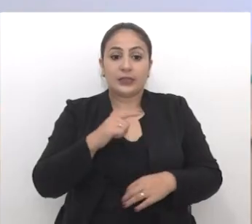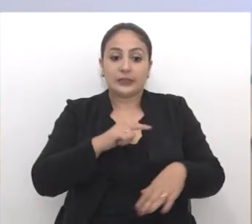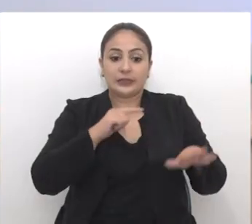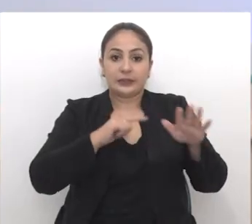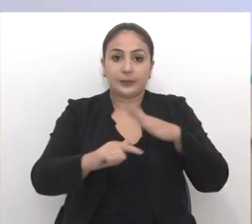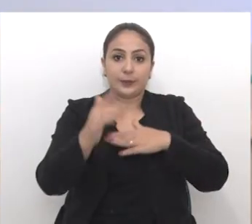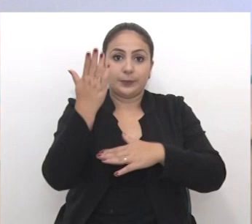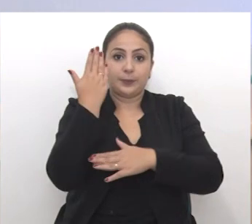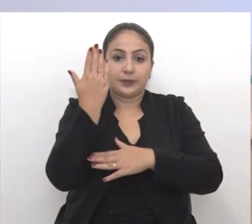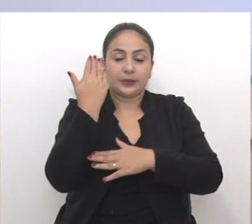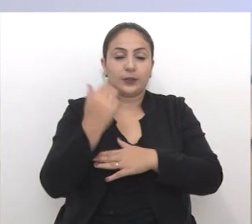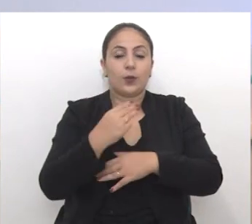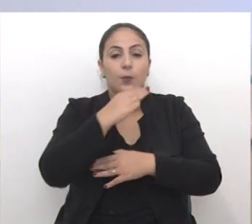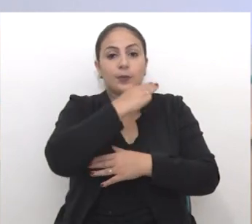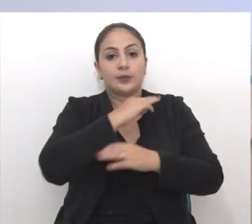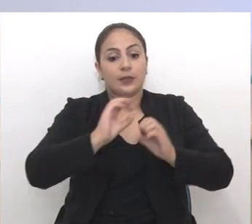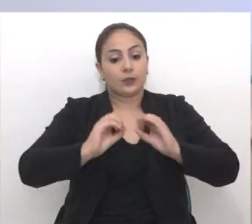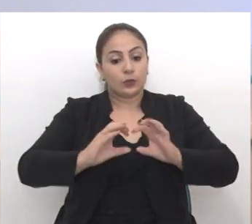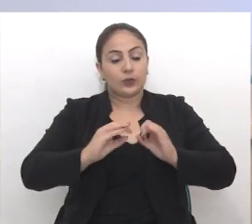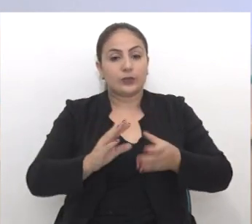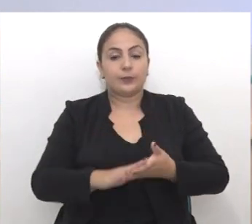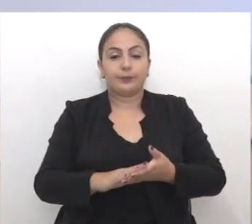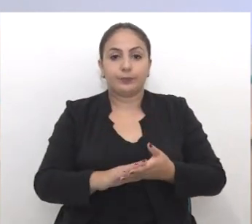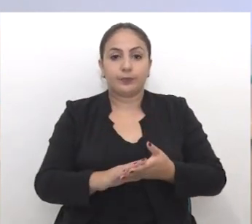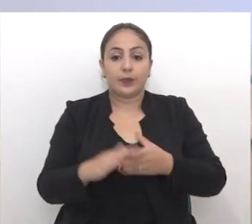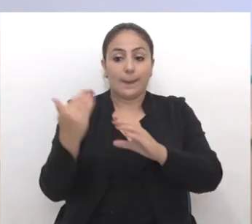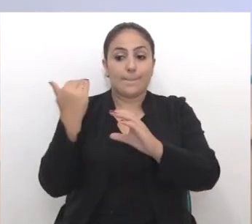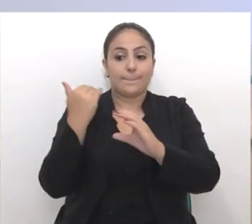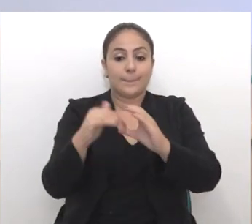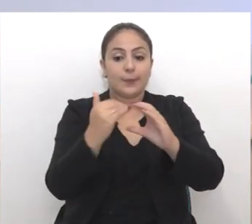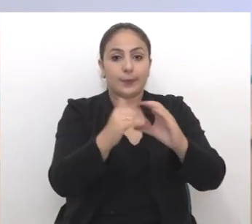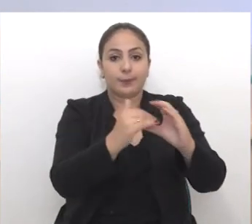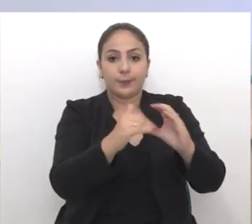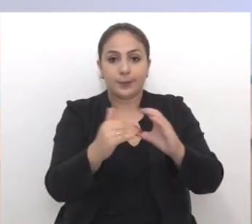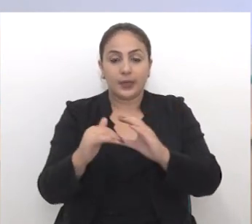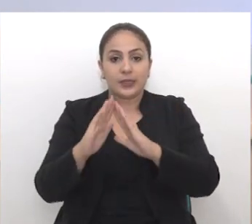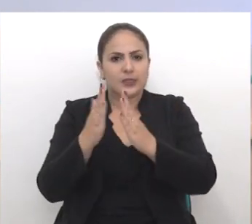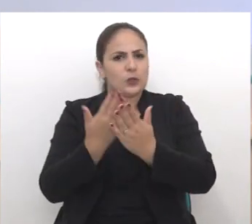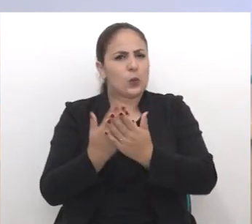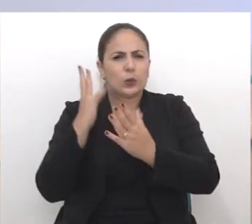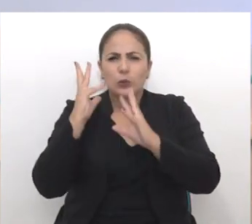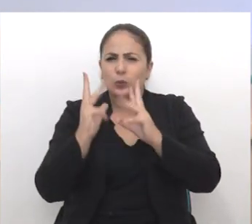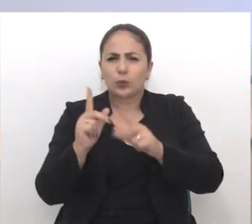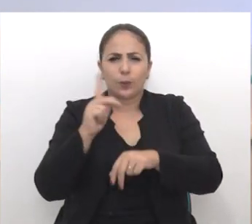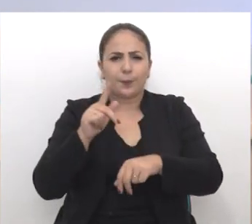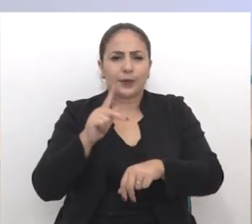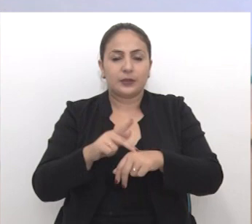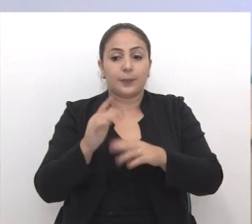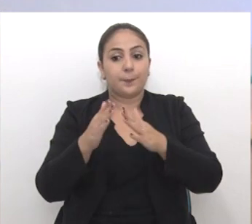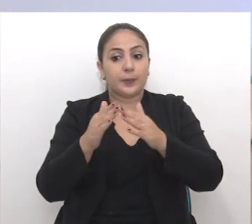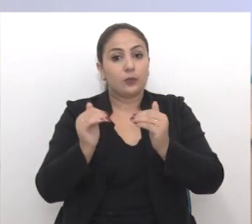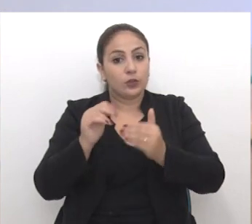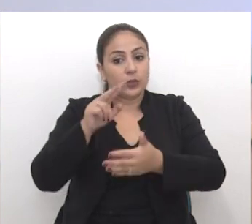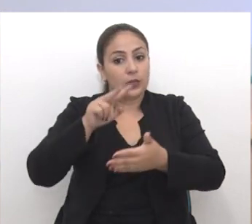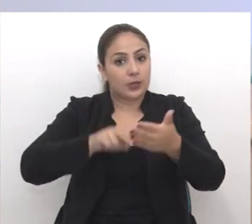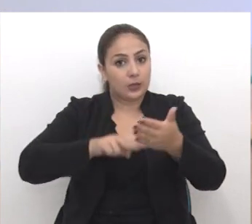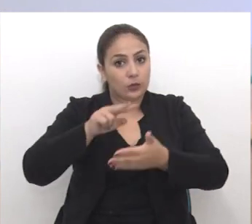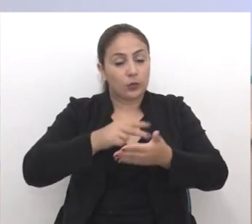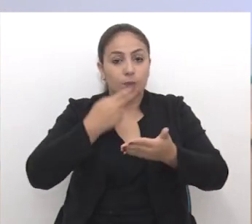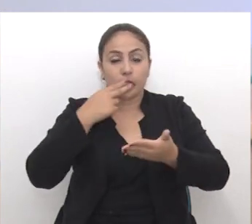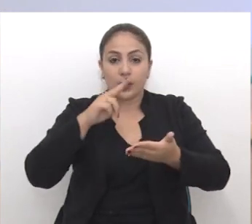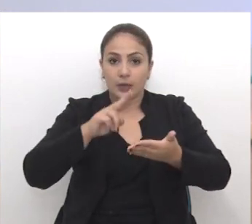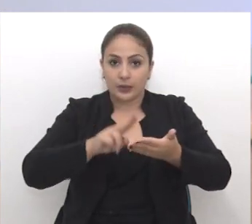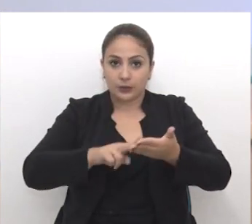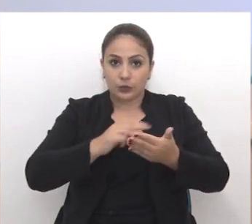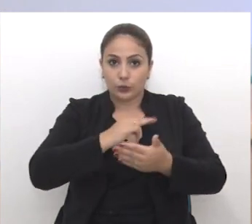Na semana passada, o Ministério da Educação enviou um e-mail para as escolas de todo o país, pedindo a leitura de uma